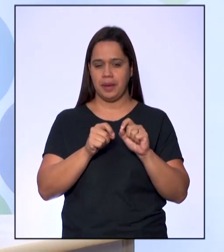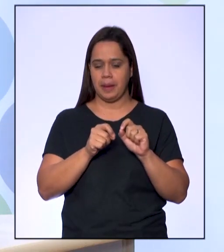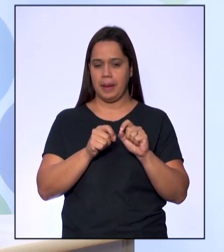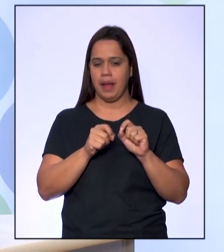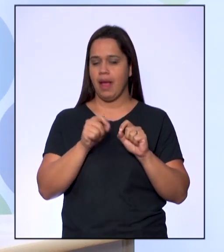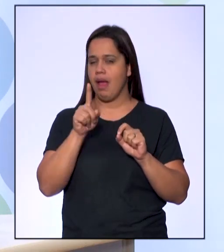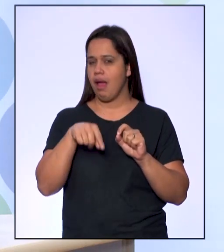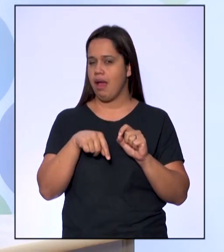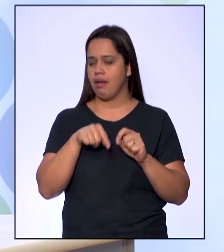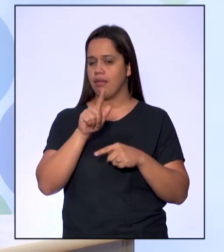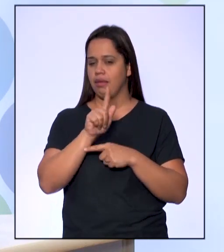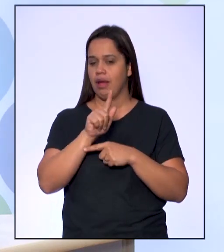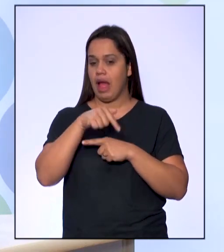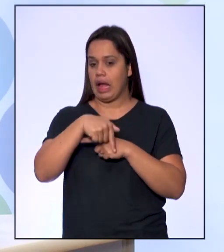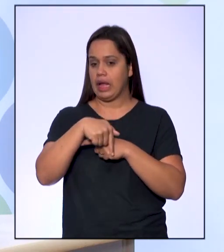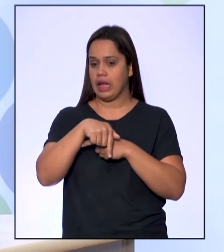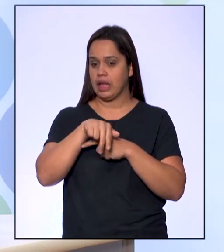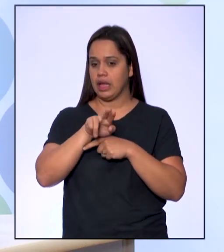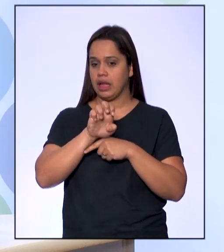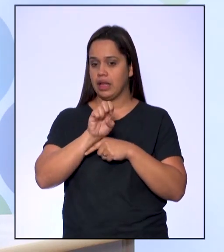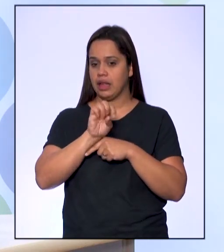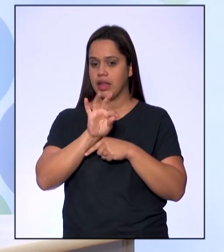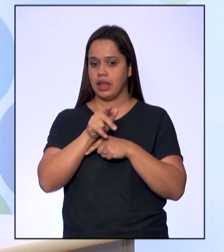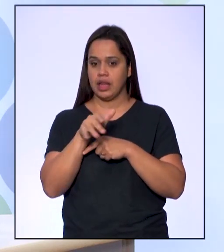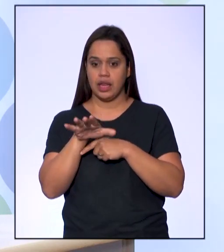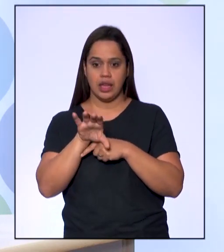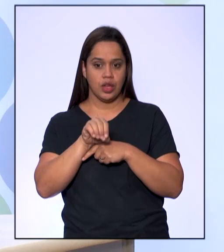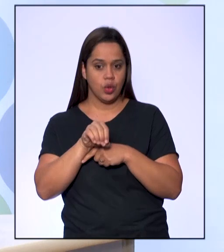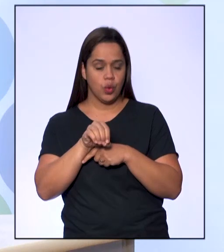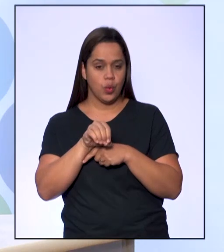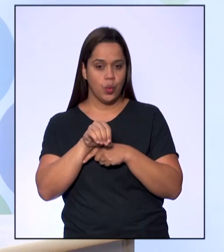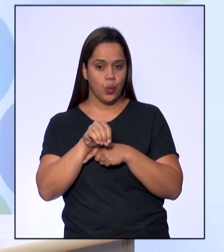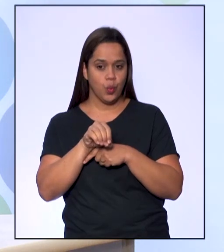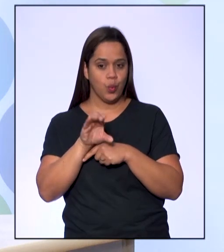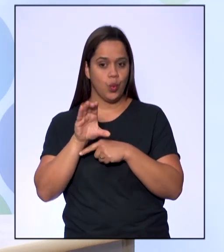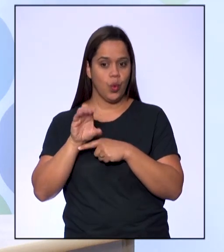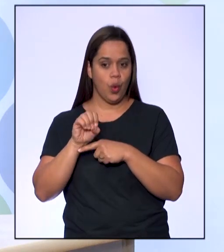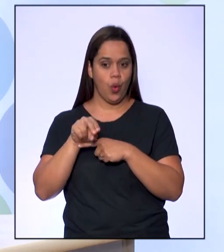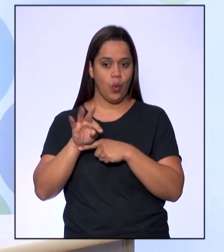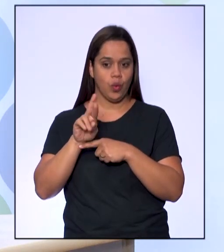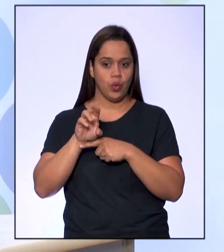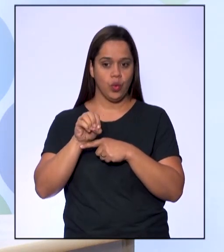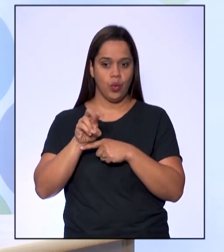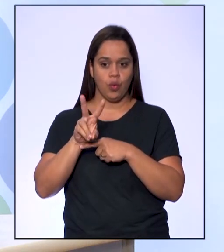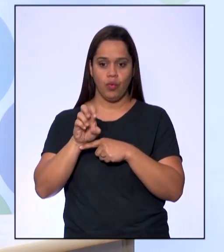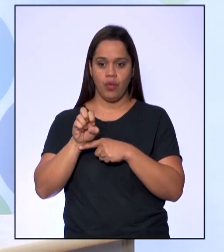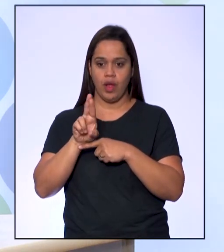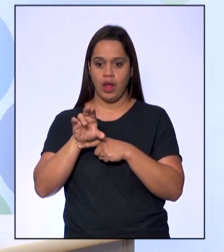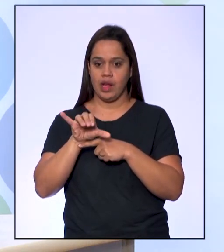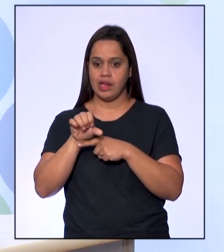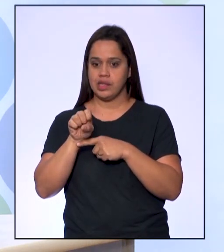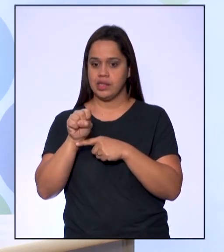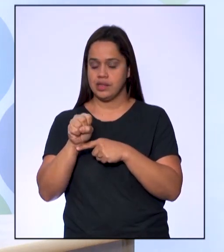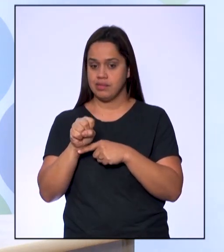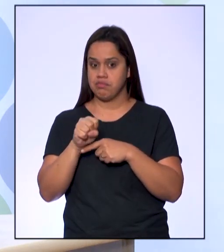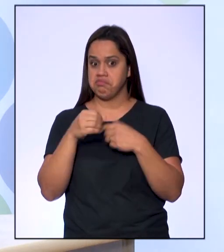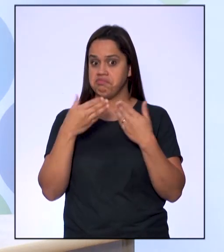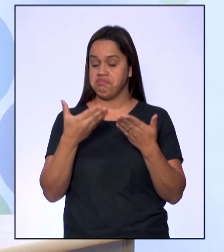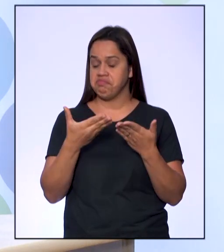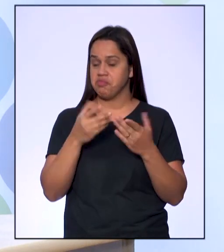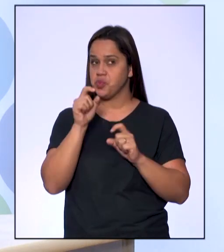tá? O que será que são questões controversas, não é mesmo? Muito bem, nós vamos saber daqui a